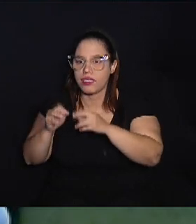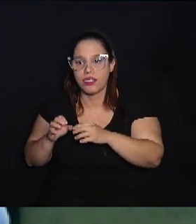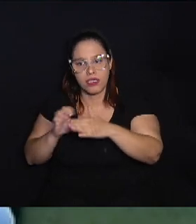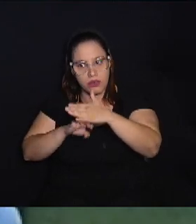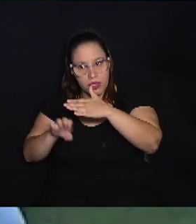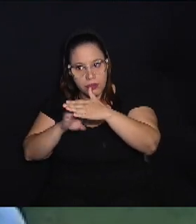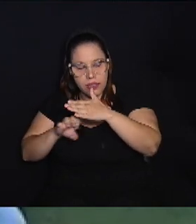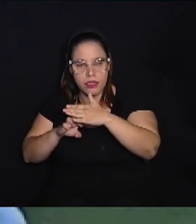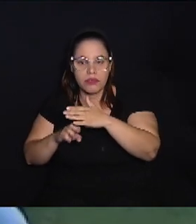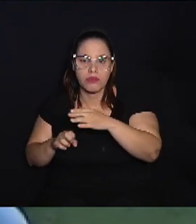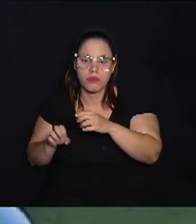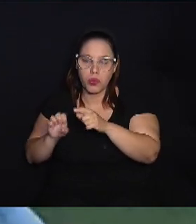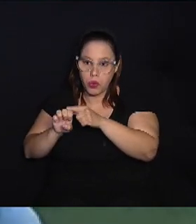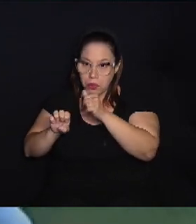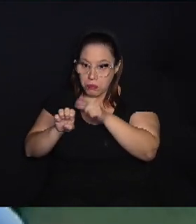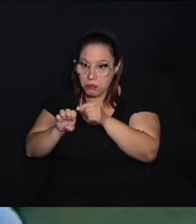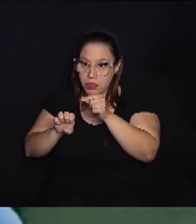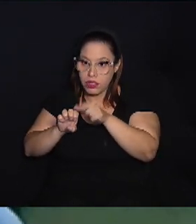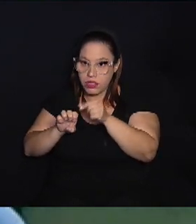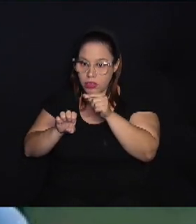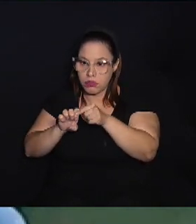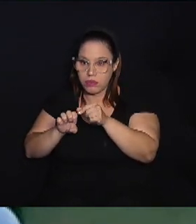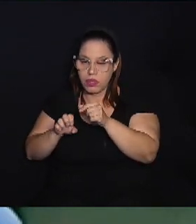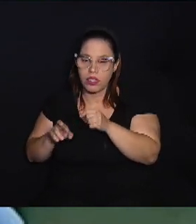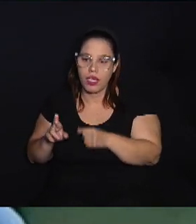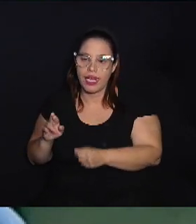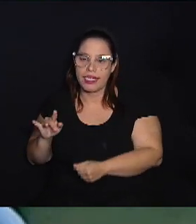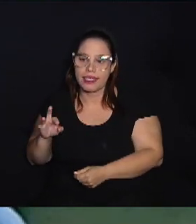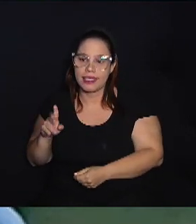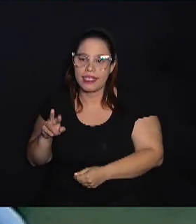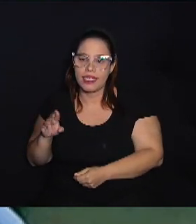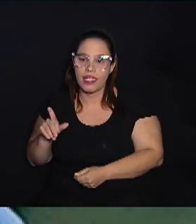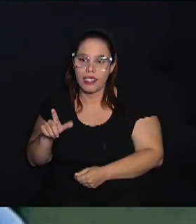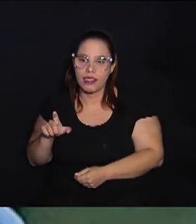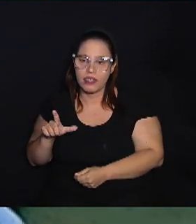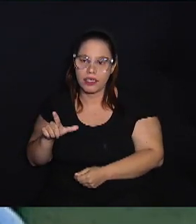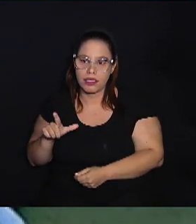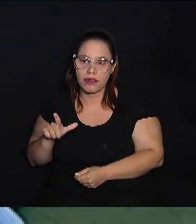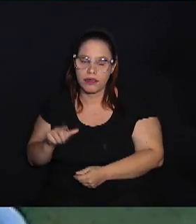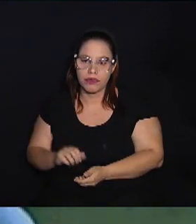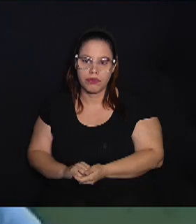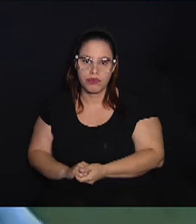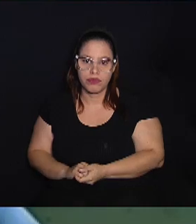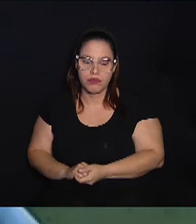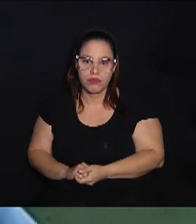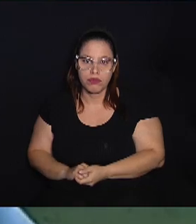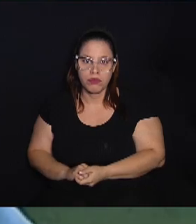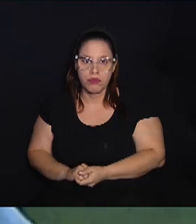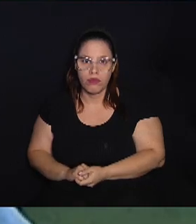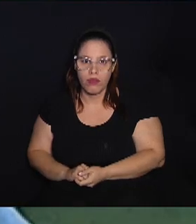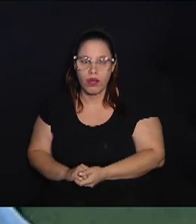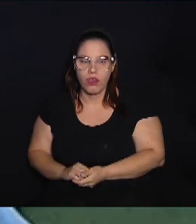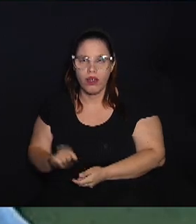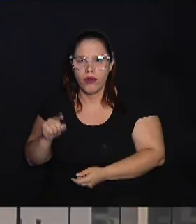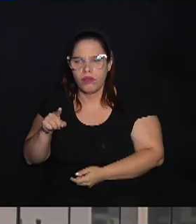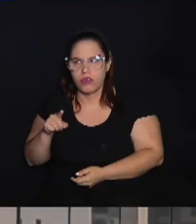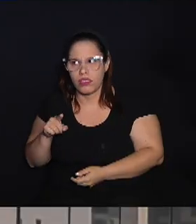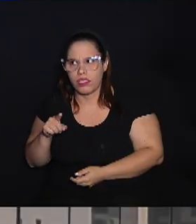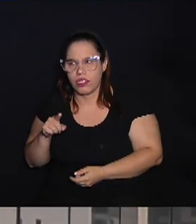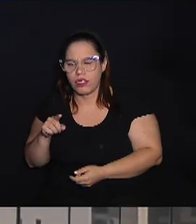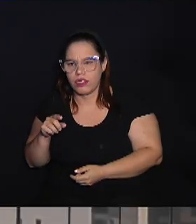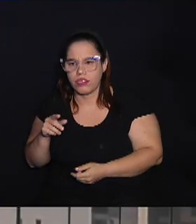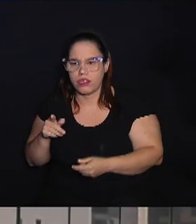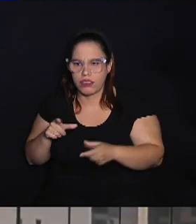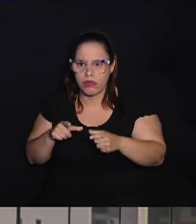um empreendimento aí de reciclagem. Maravilhoso. E vocês atuam nas 5 regiões do país, né? Embora a